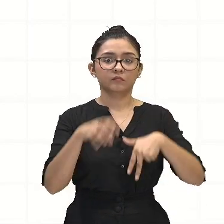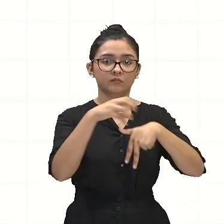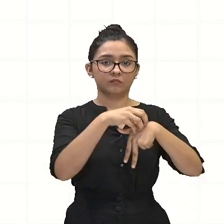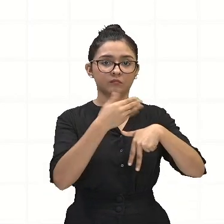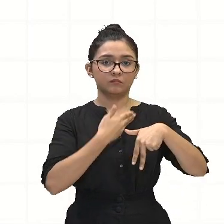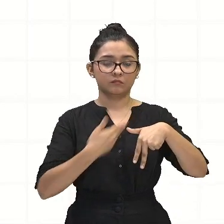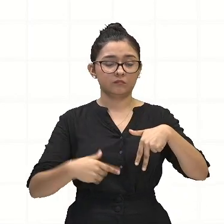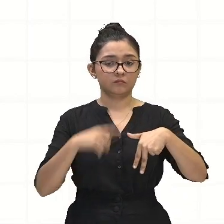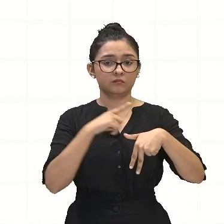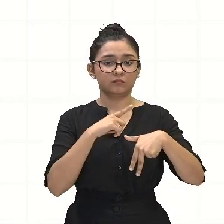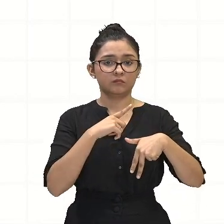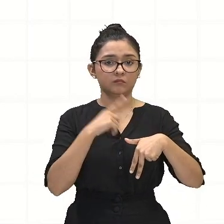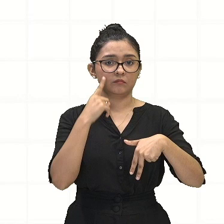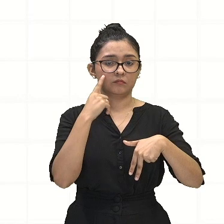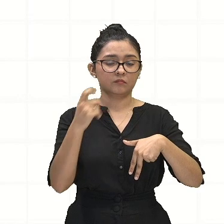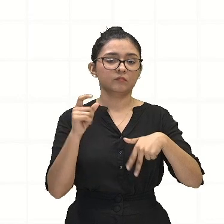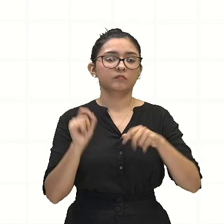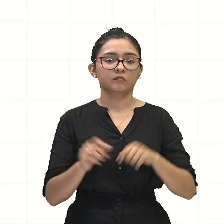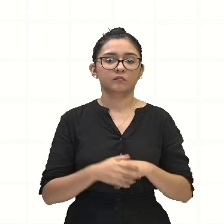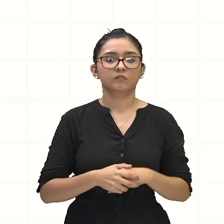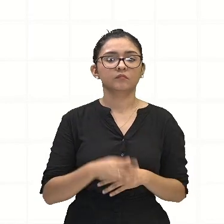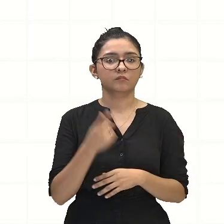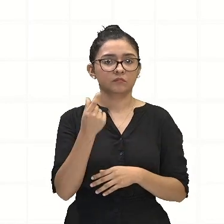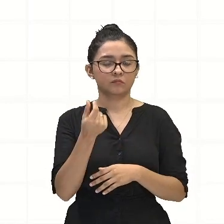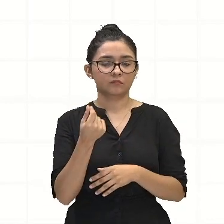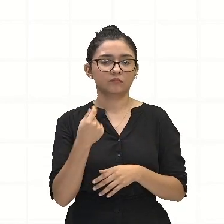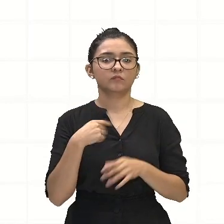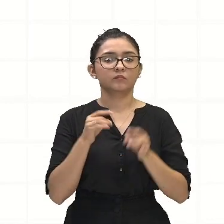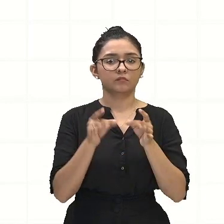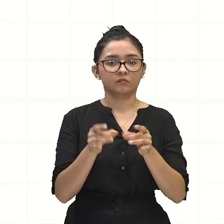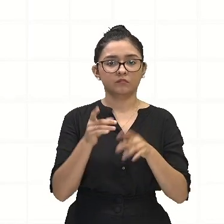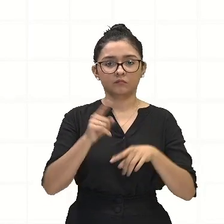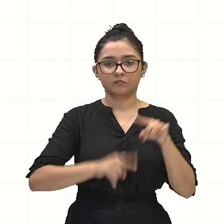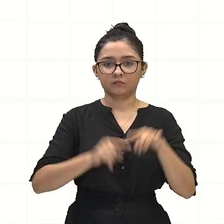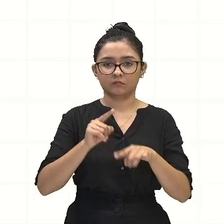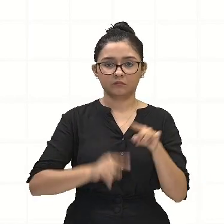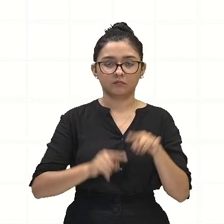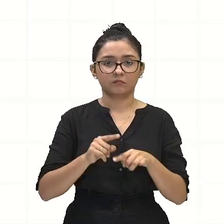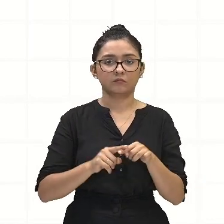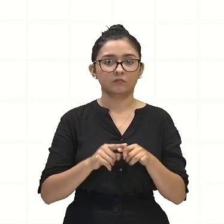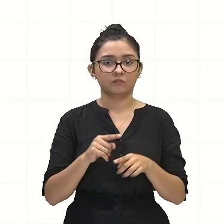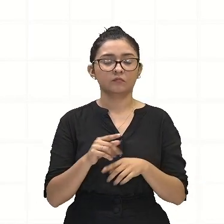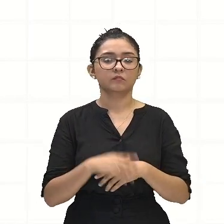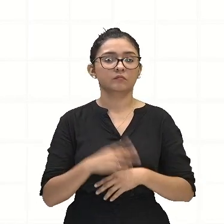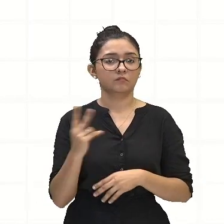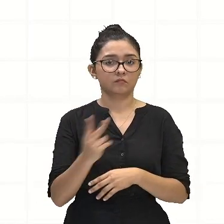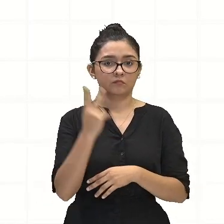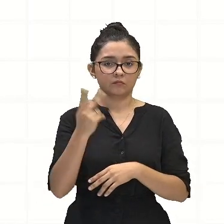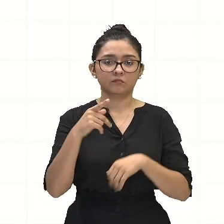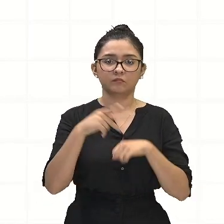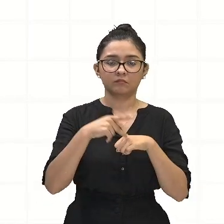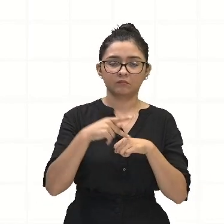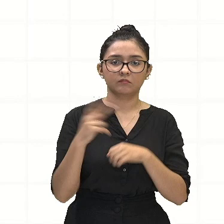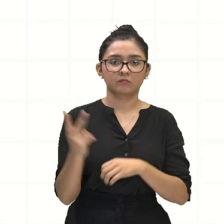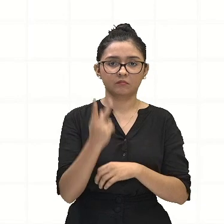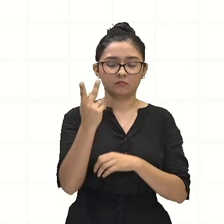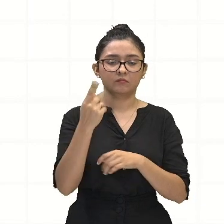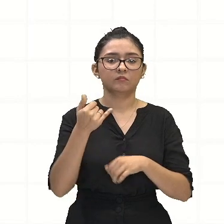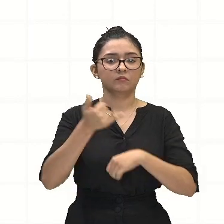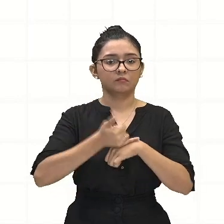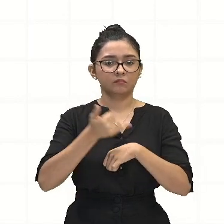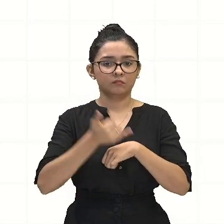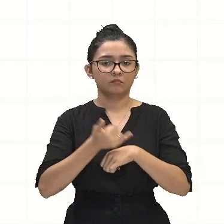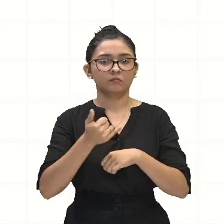obter lucros através da comercialização de produtos valiosos, como pedras preciosas,